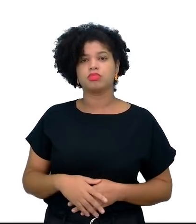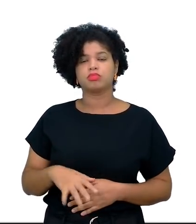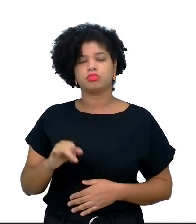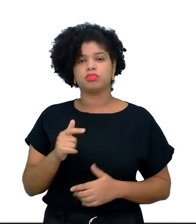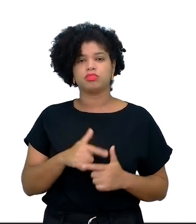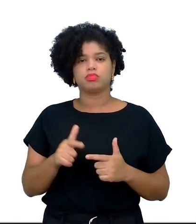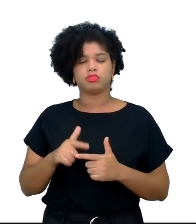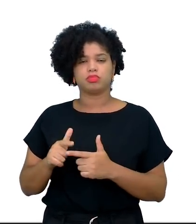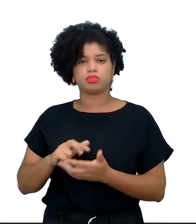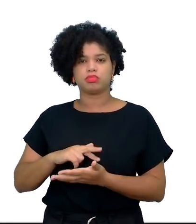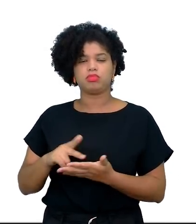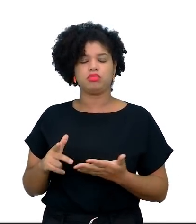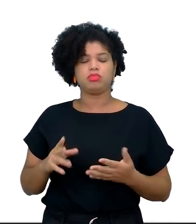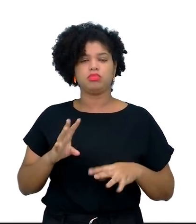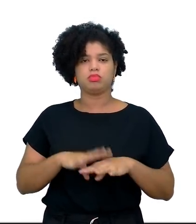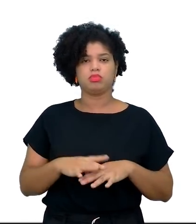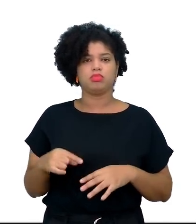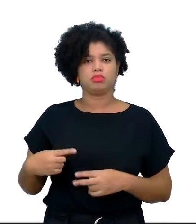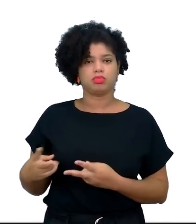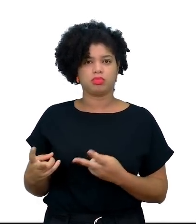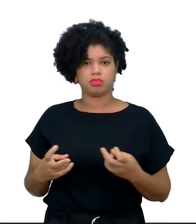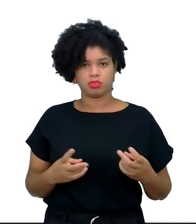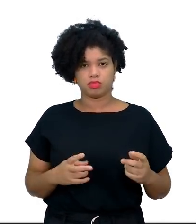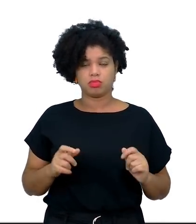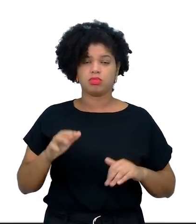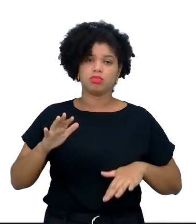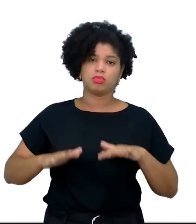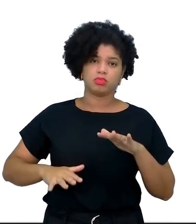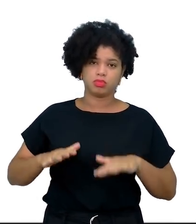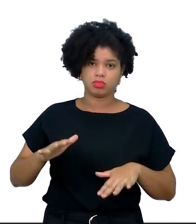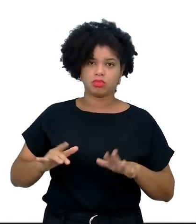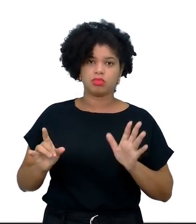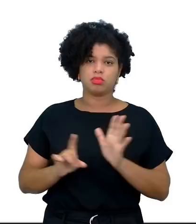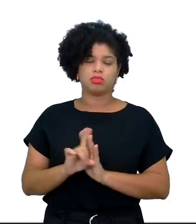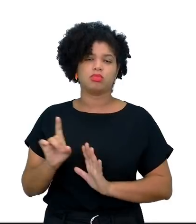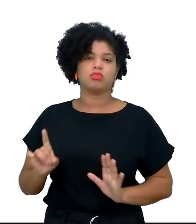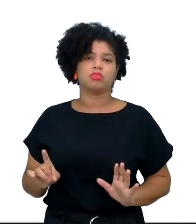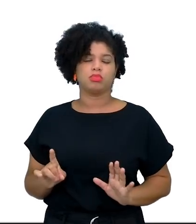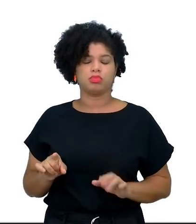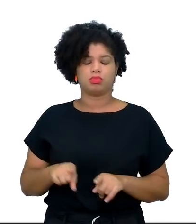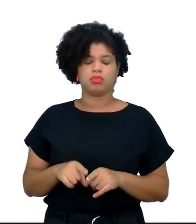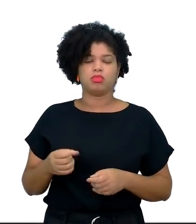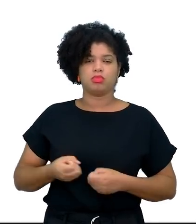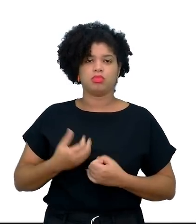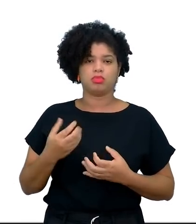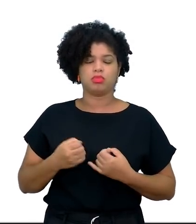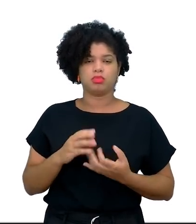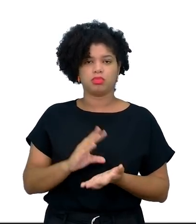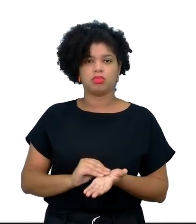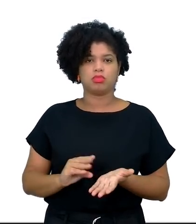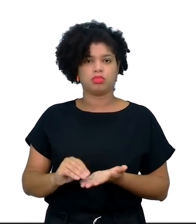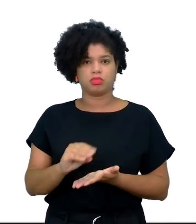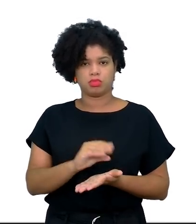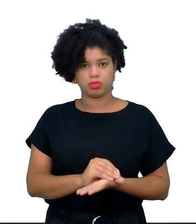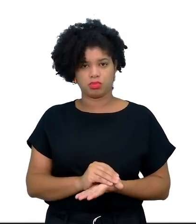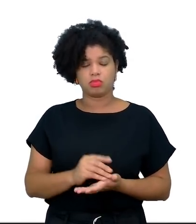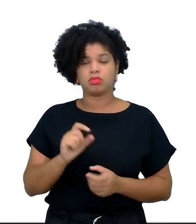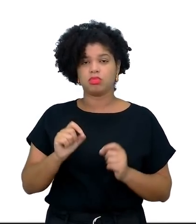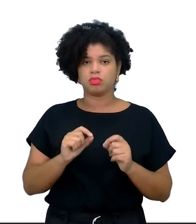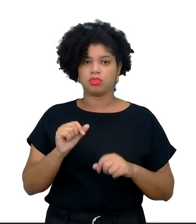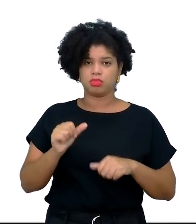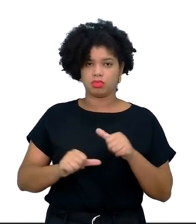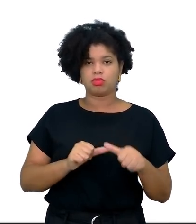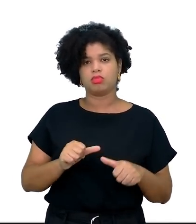que é apresentado, nós iremos observar que, dependendo da pergunta e dos dados disponíveis, haverá uma mudança